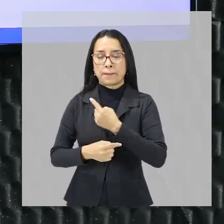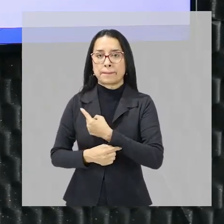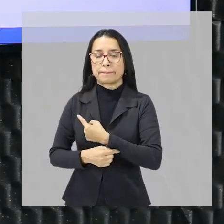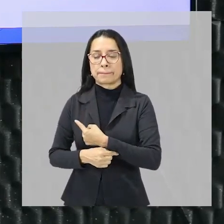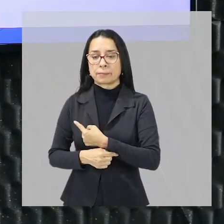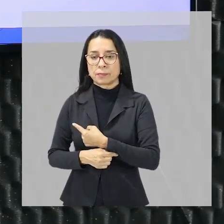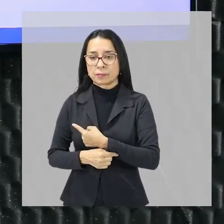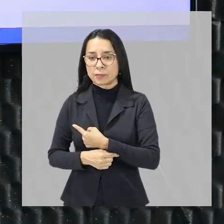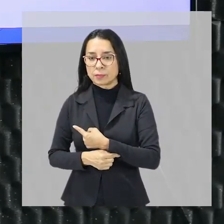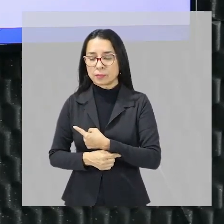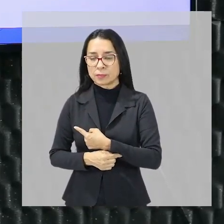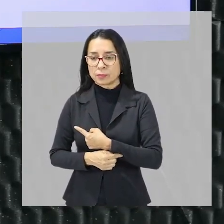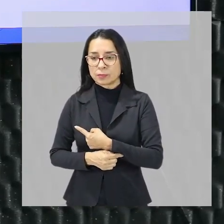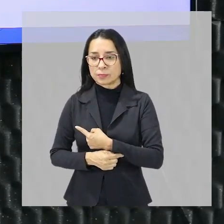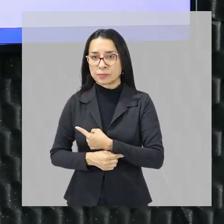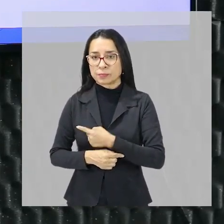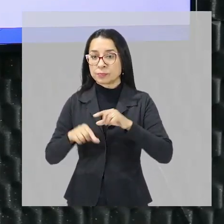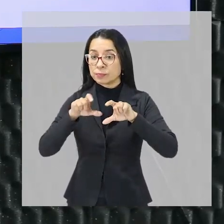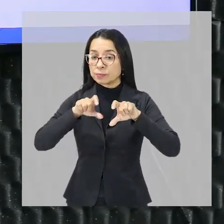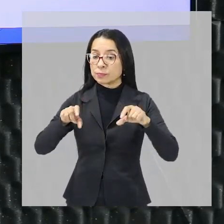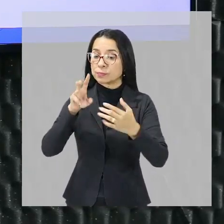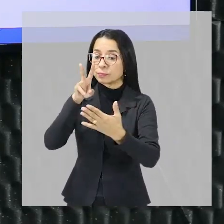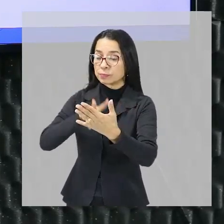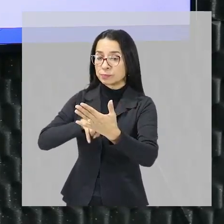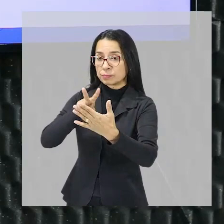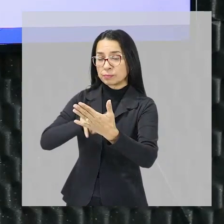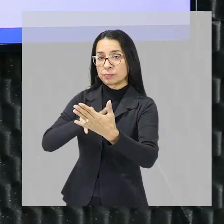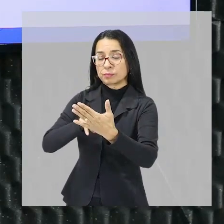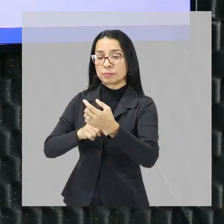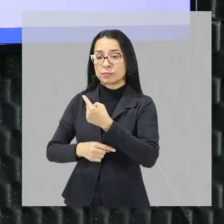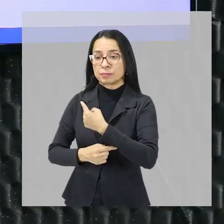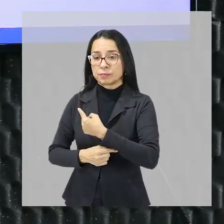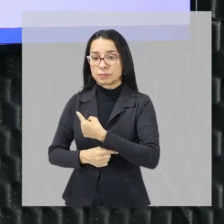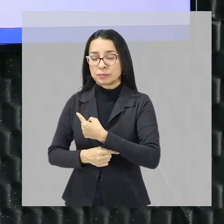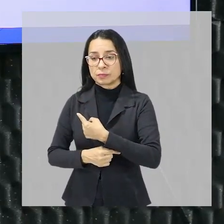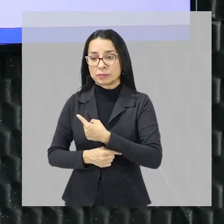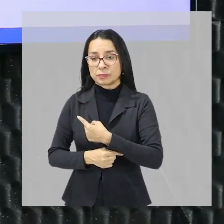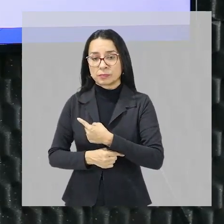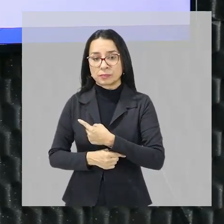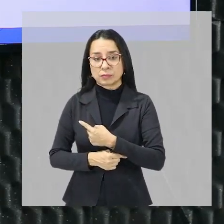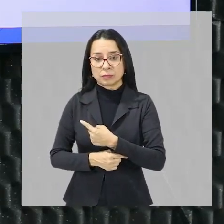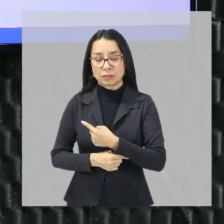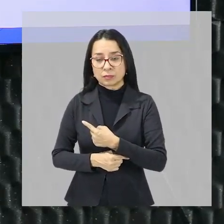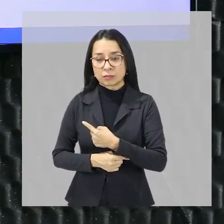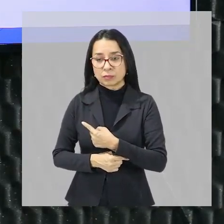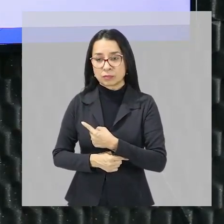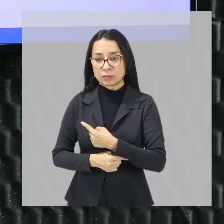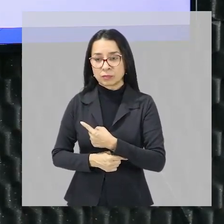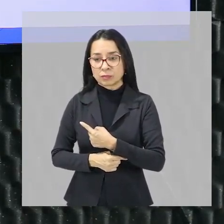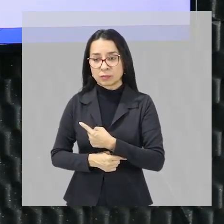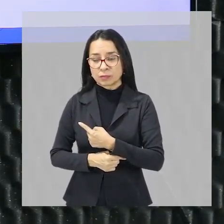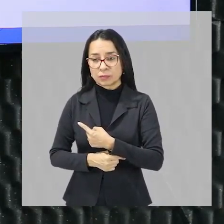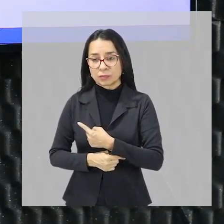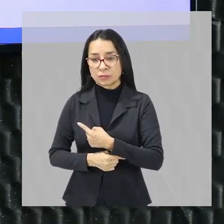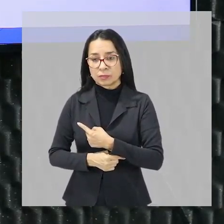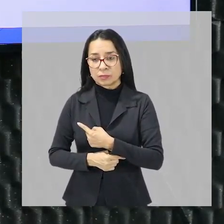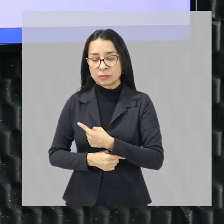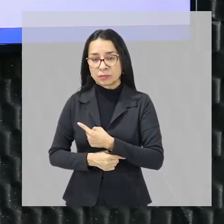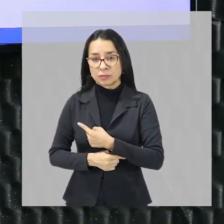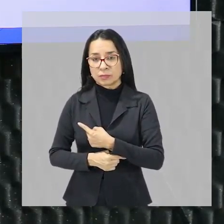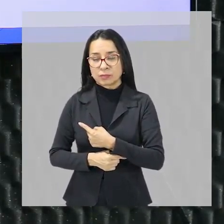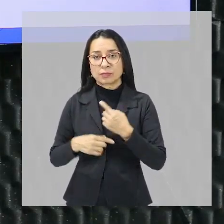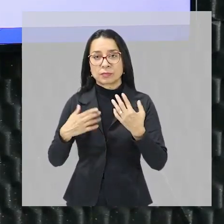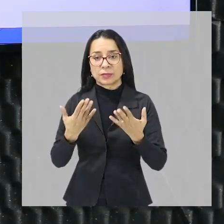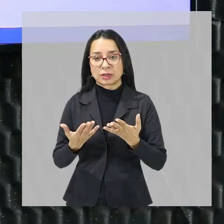vezes, abolindo dispositivos legais discriminatórios, outras conseguindo aprovar novas leis.